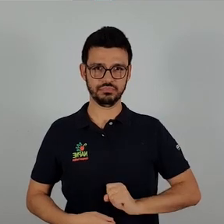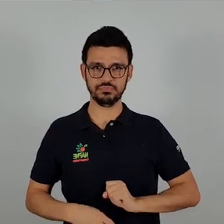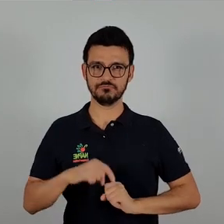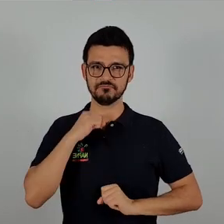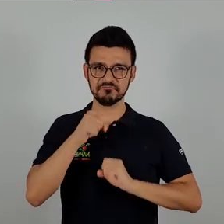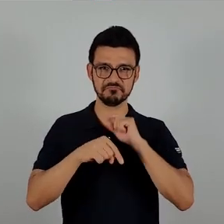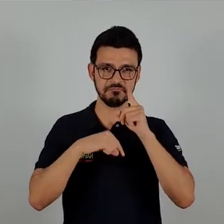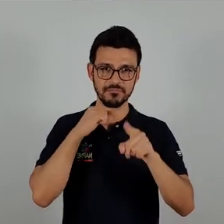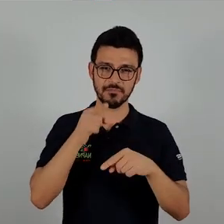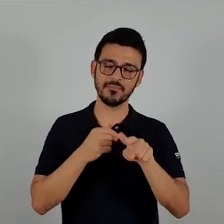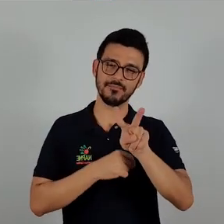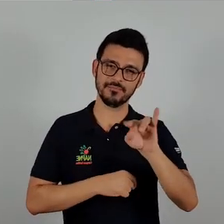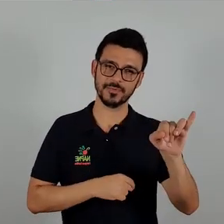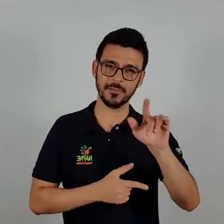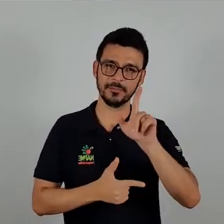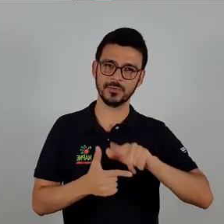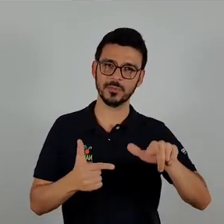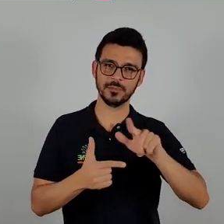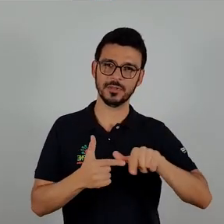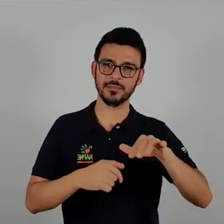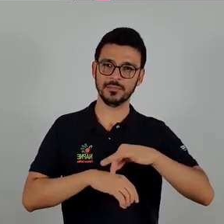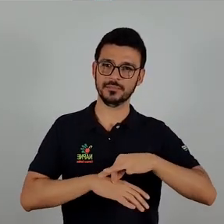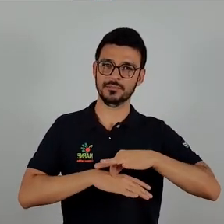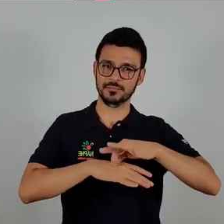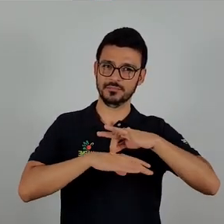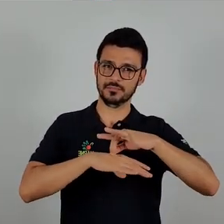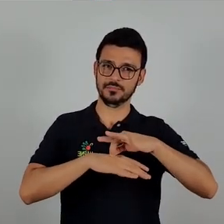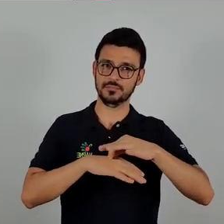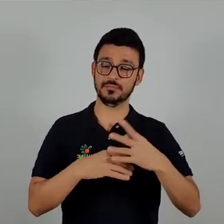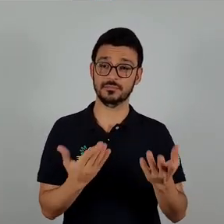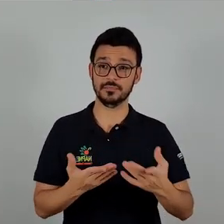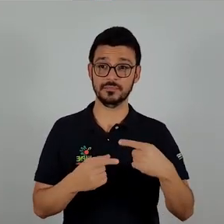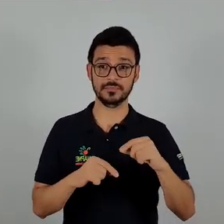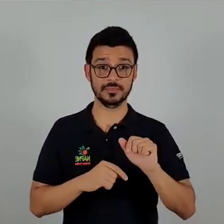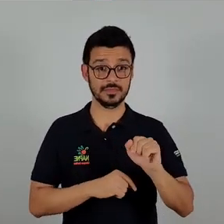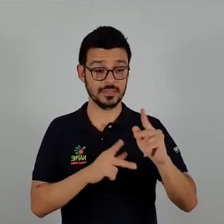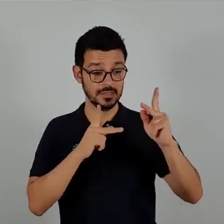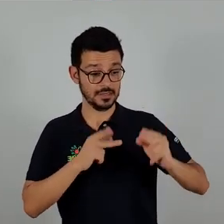pele. Cada um tem uma via de eliminação.